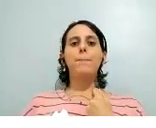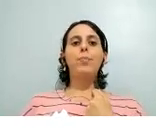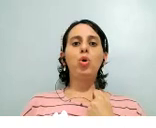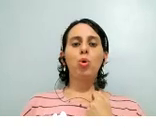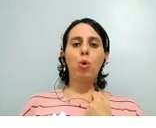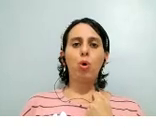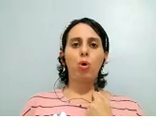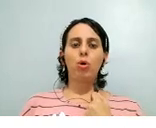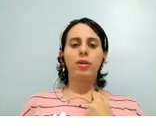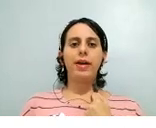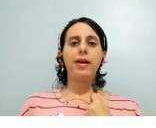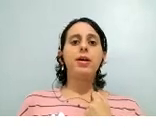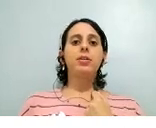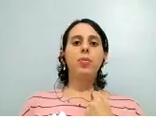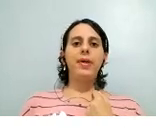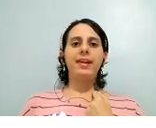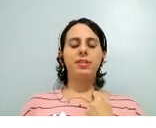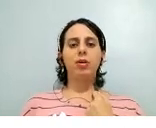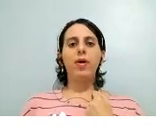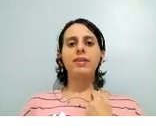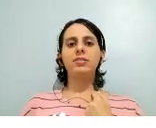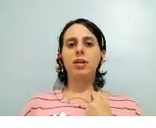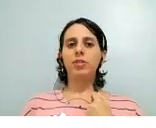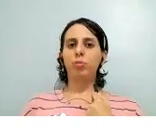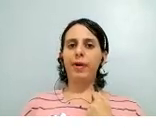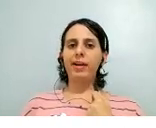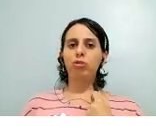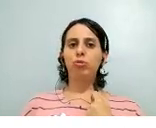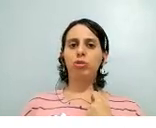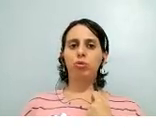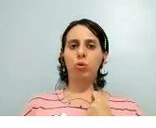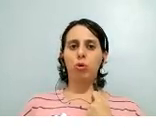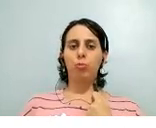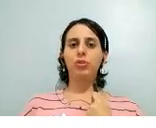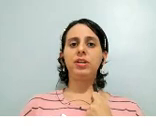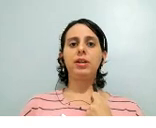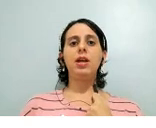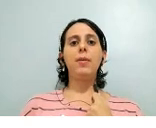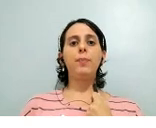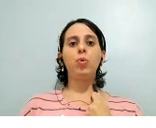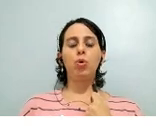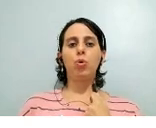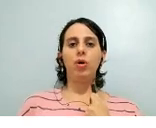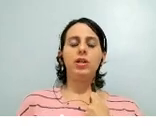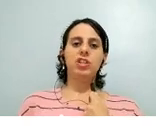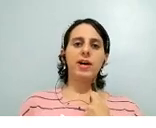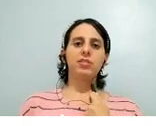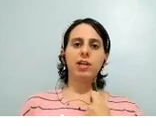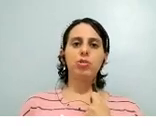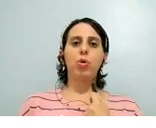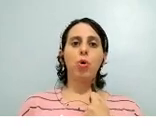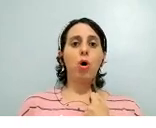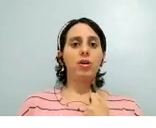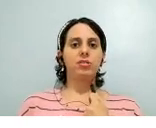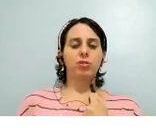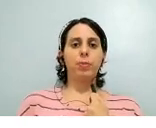cria muco, né? Então, pensem, quais são as partes do nosso corpo que cria muco, chamadas,